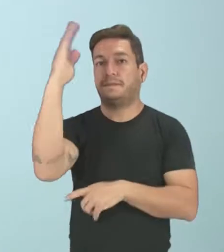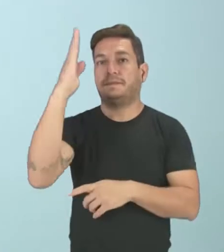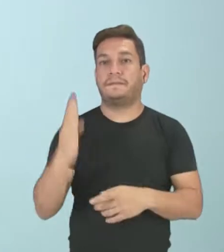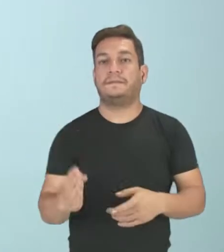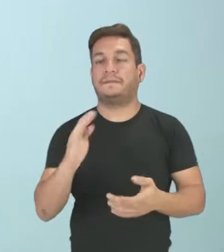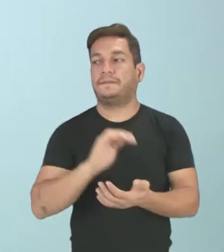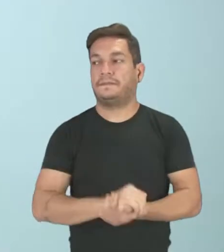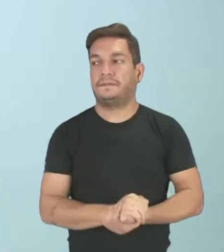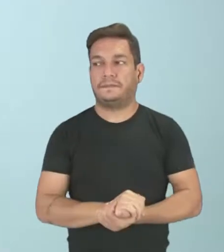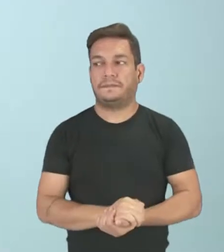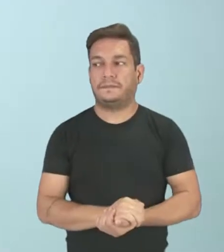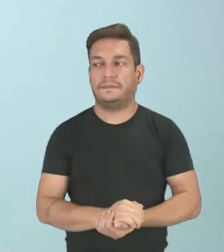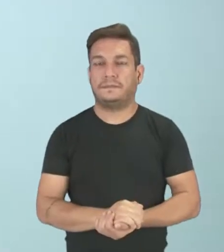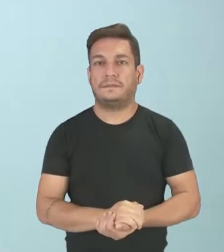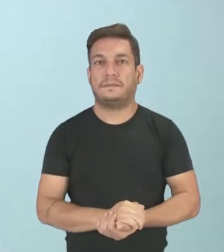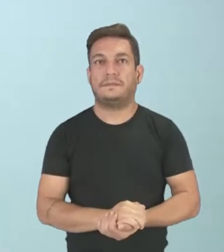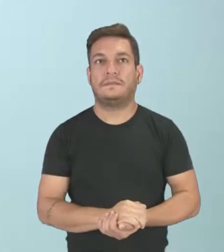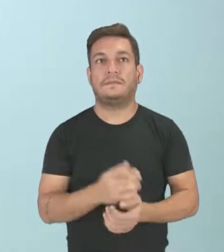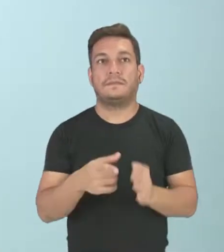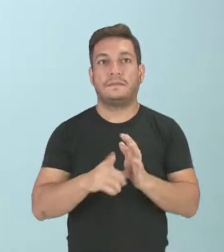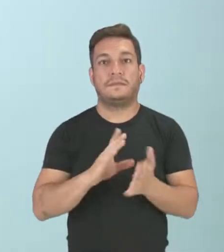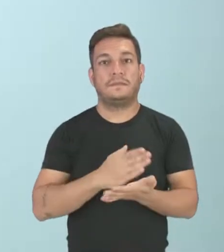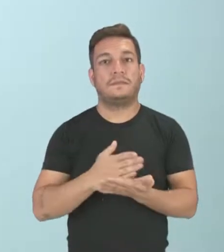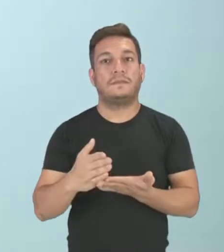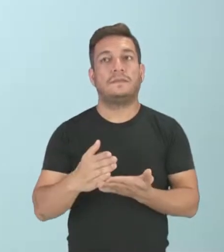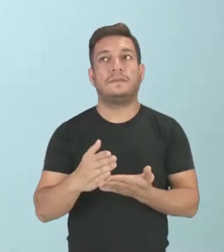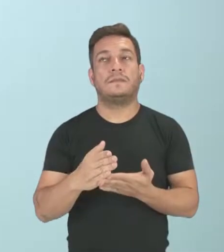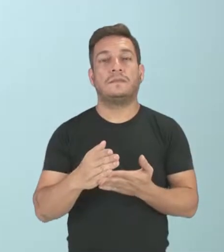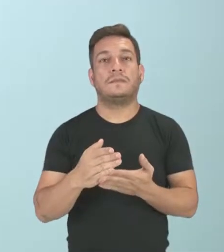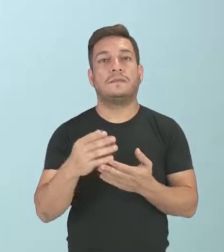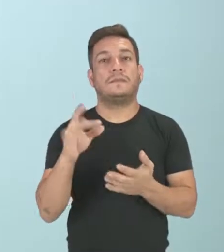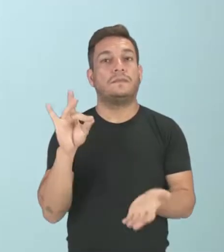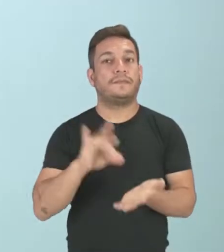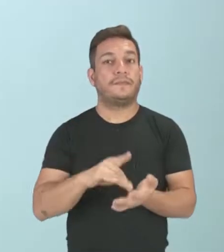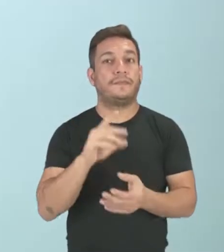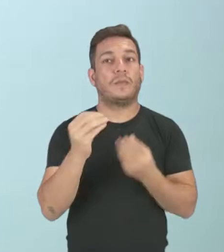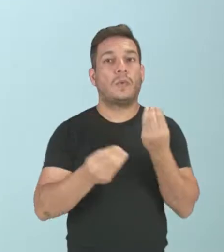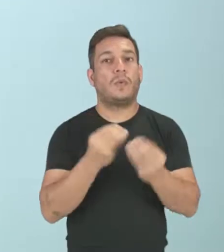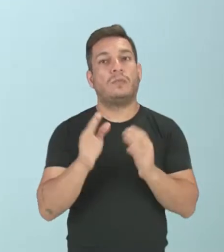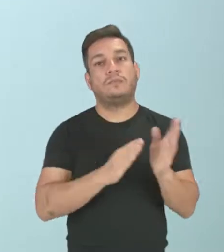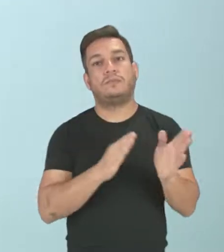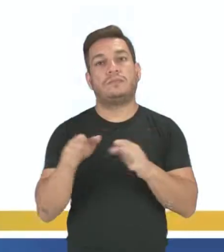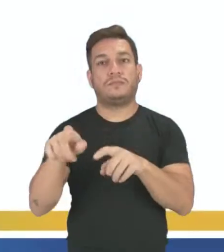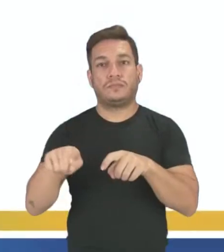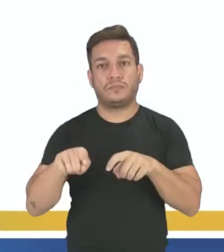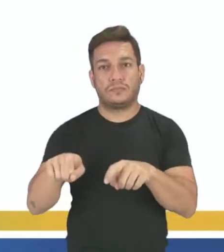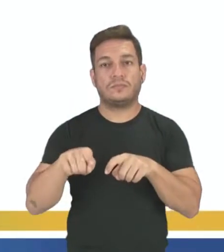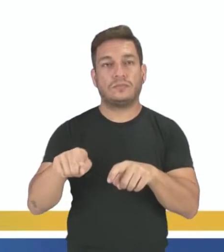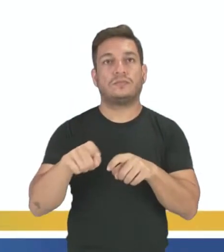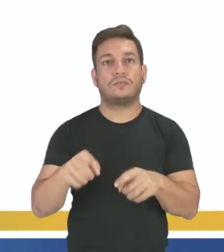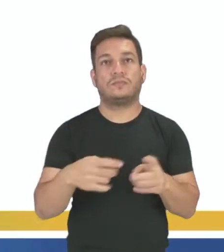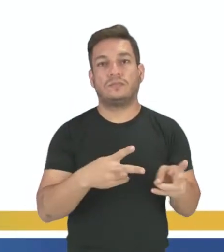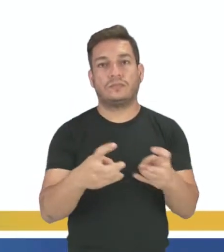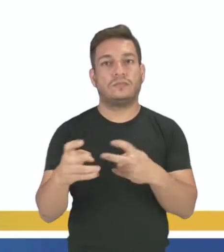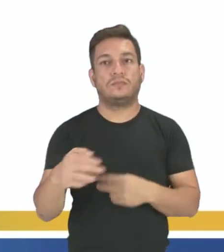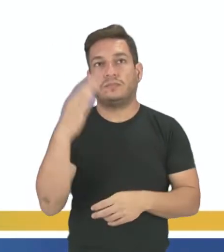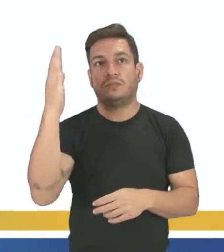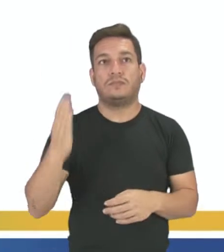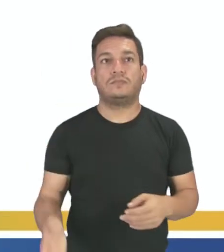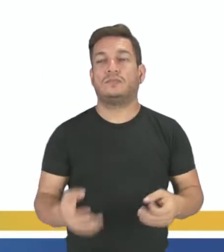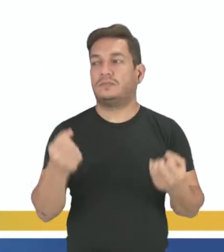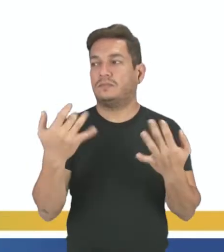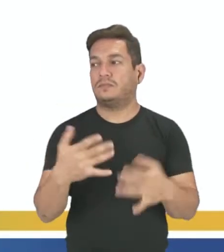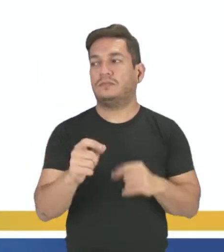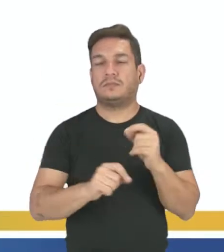do Brasil. Antes de iniciar a falar realmente sobre o processo de colonização, a gente vai falar um pouquinho